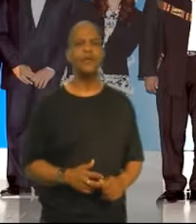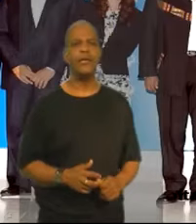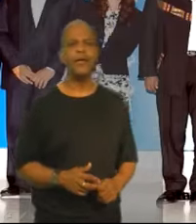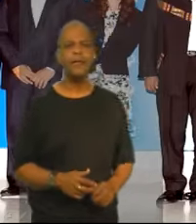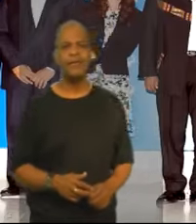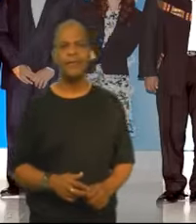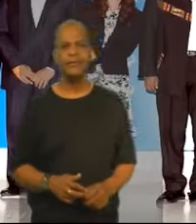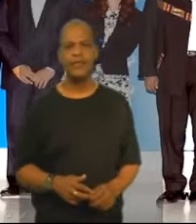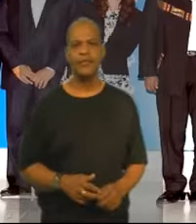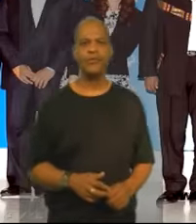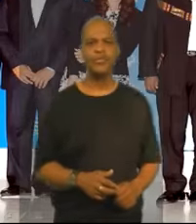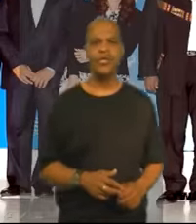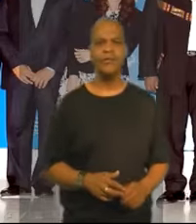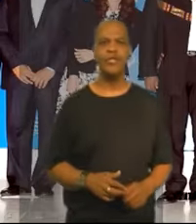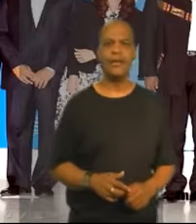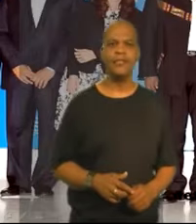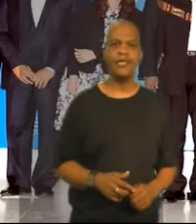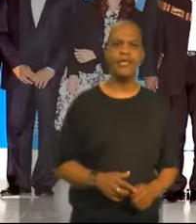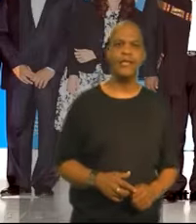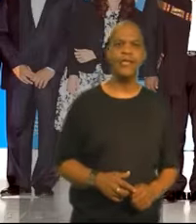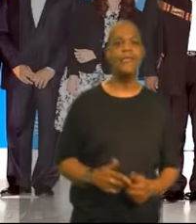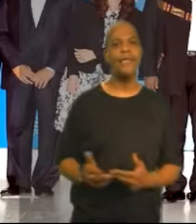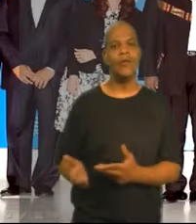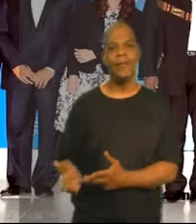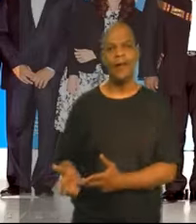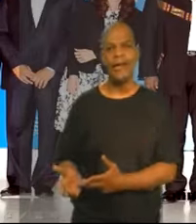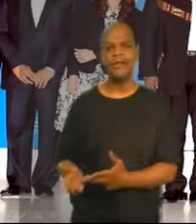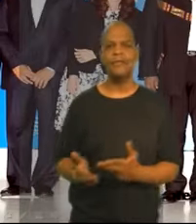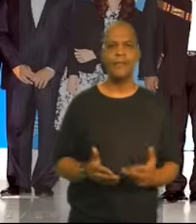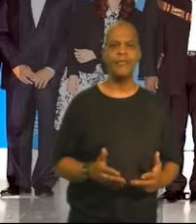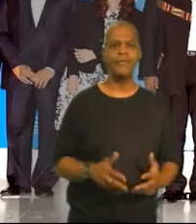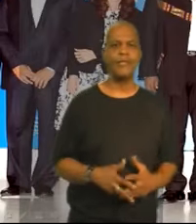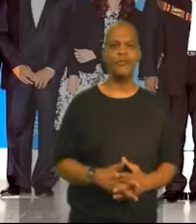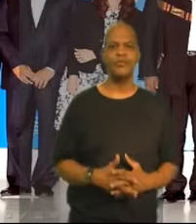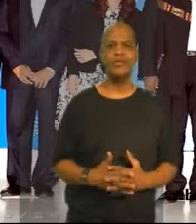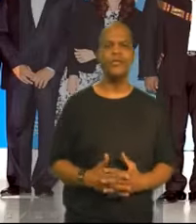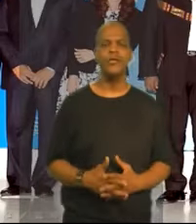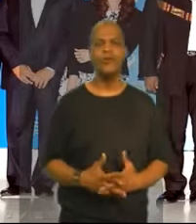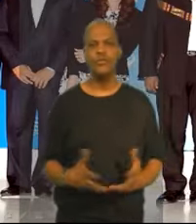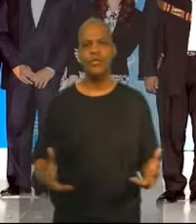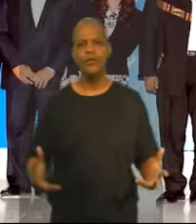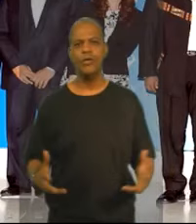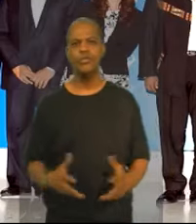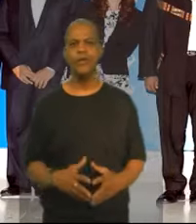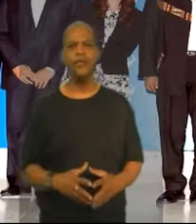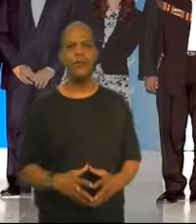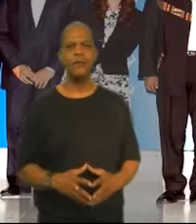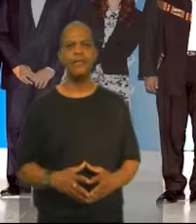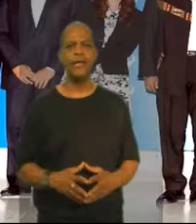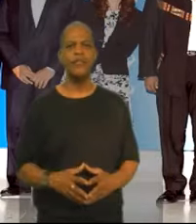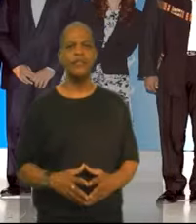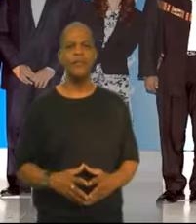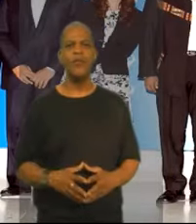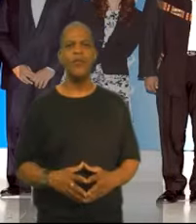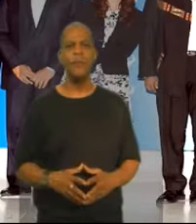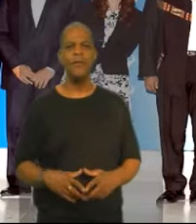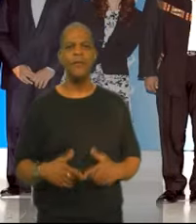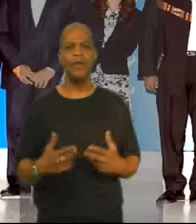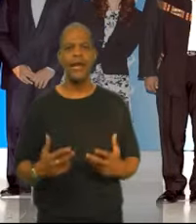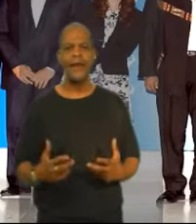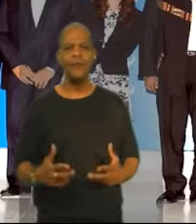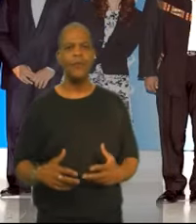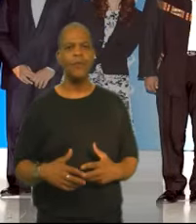ali, porque a presidente do Chile, Michelle Bachelet, não é mais a presidente do Chile. O Chile hoje tem como presidente